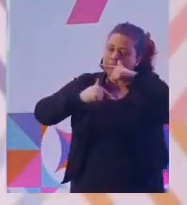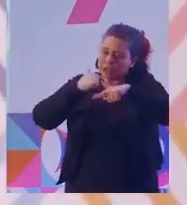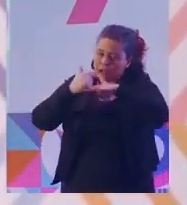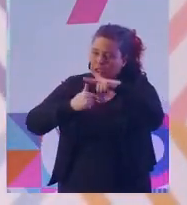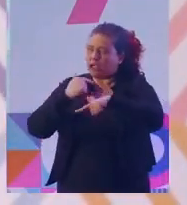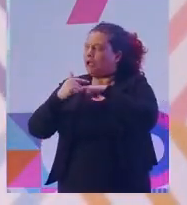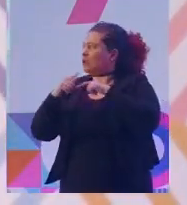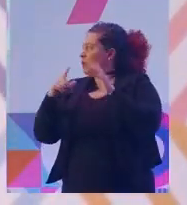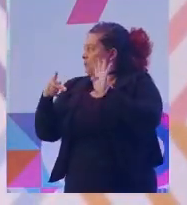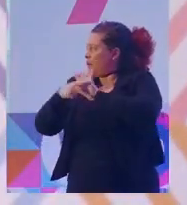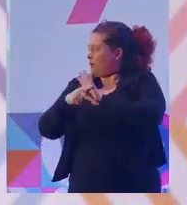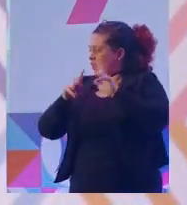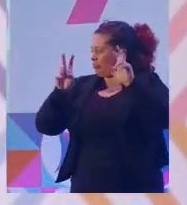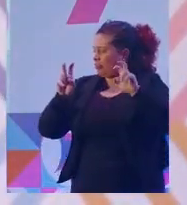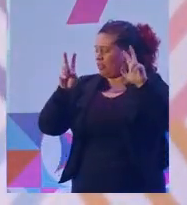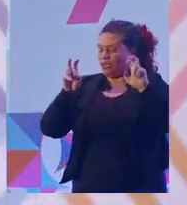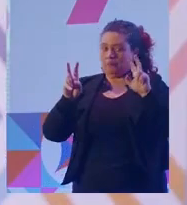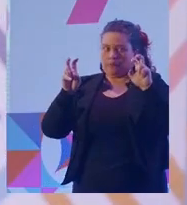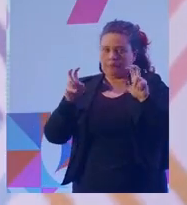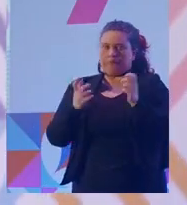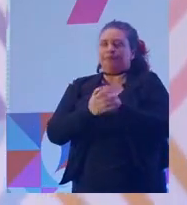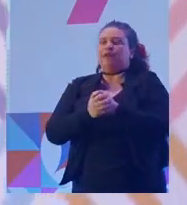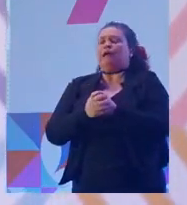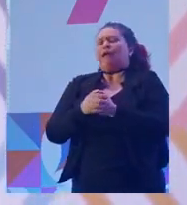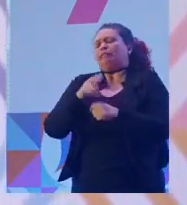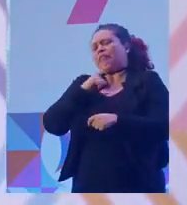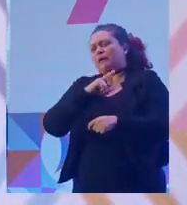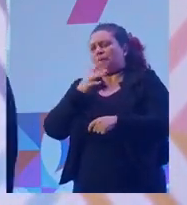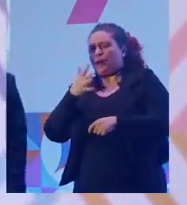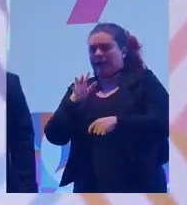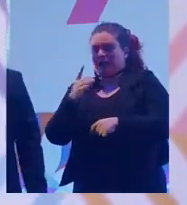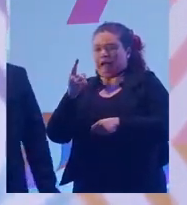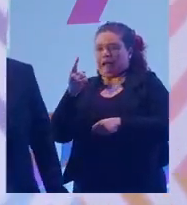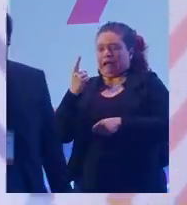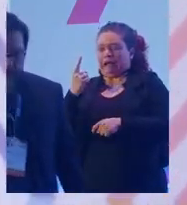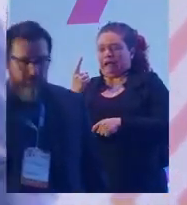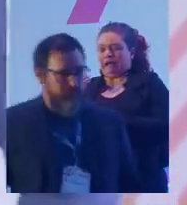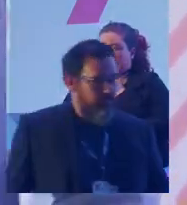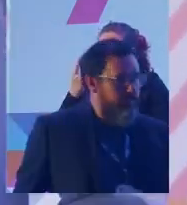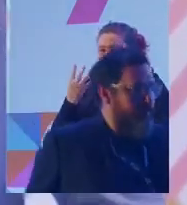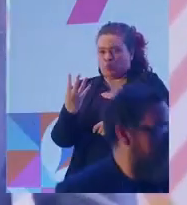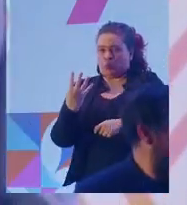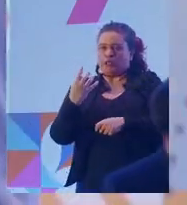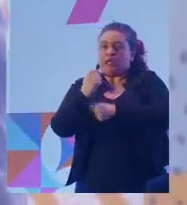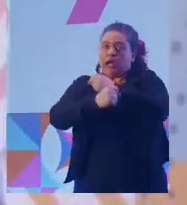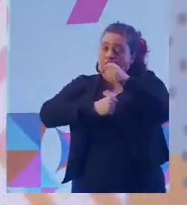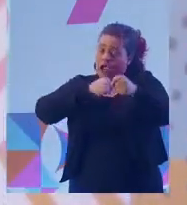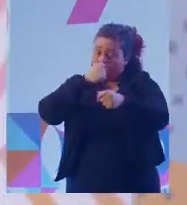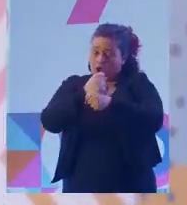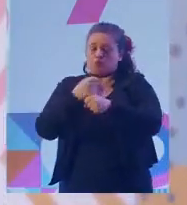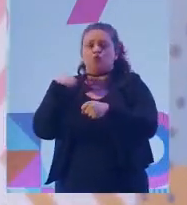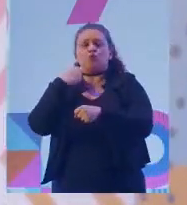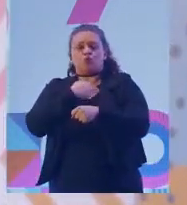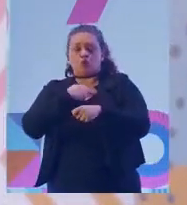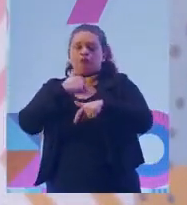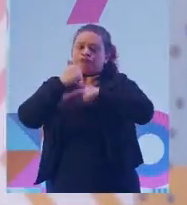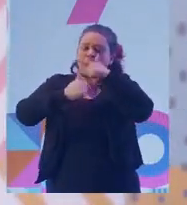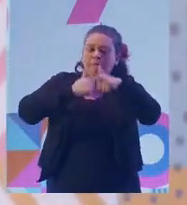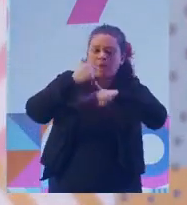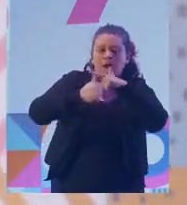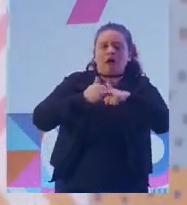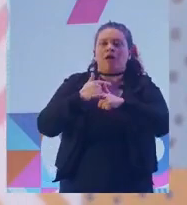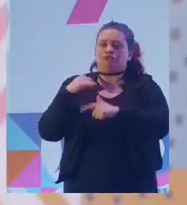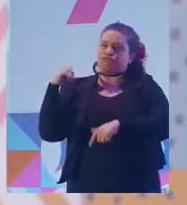com esse tema, e 14 anos já estou na Latam, na indústria aeronáutica, e então